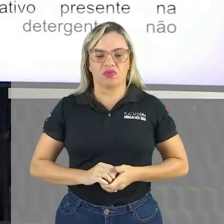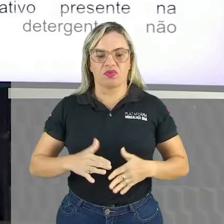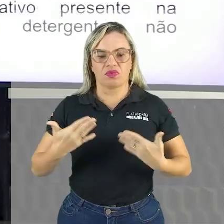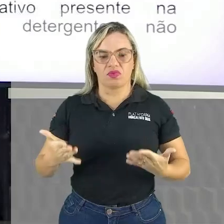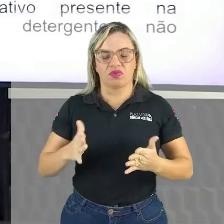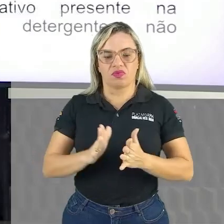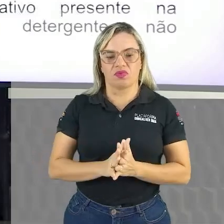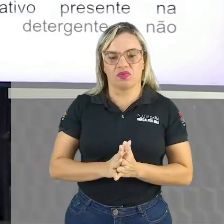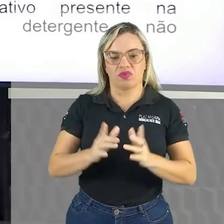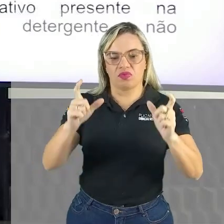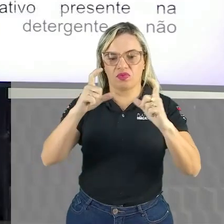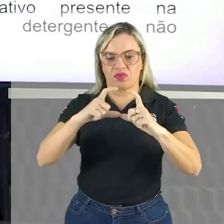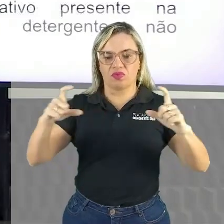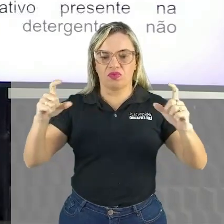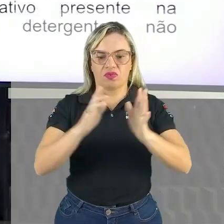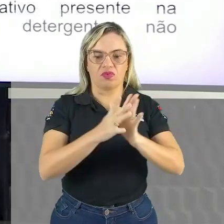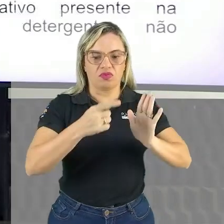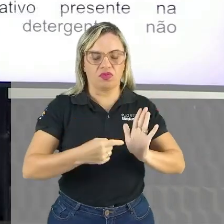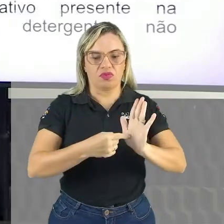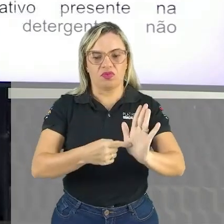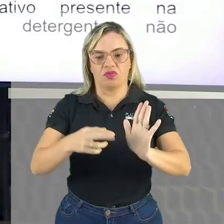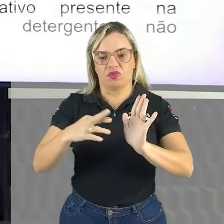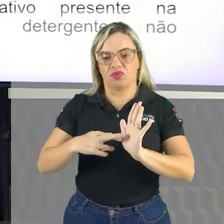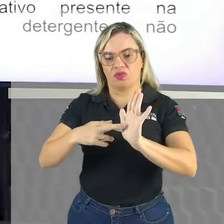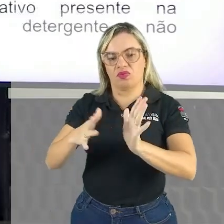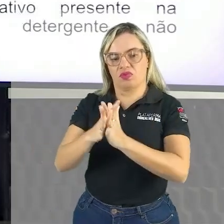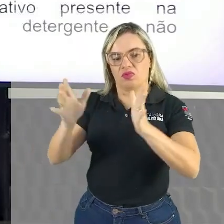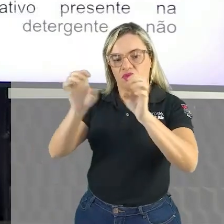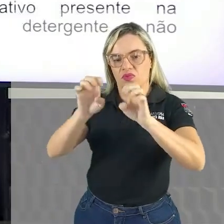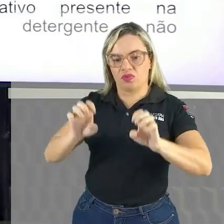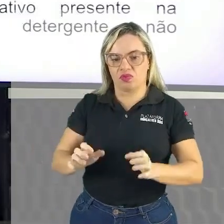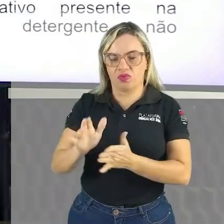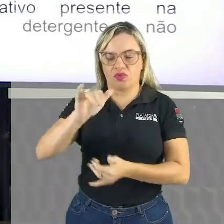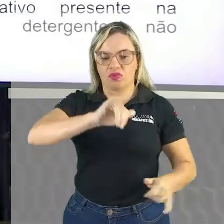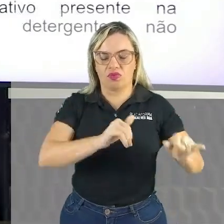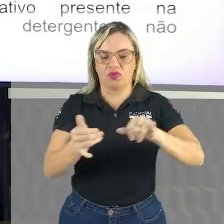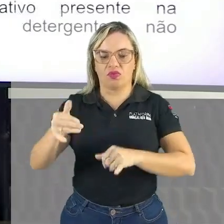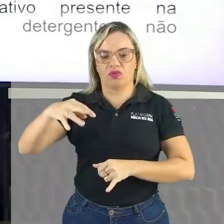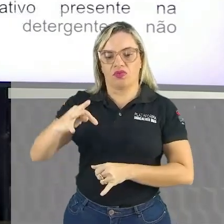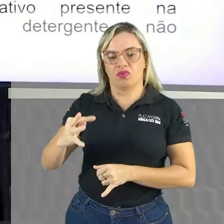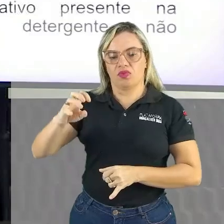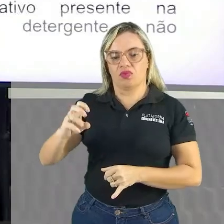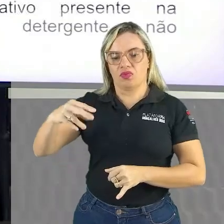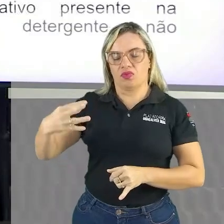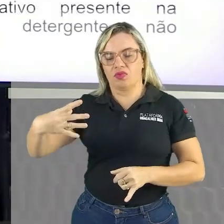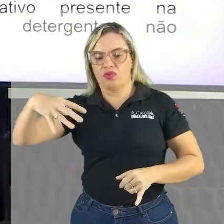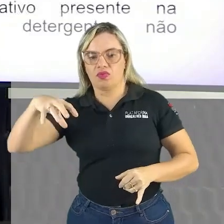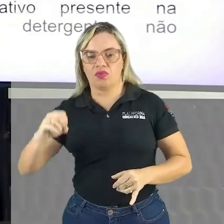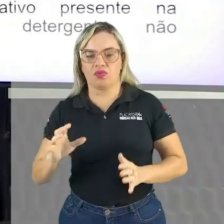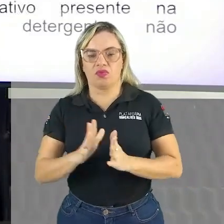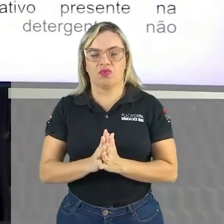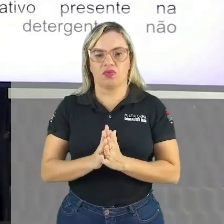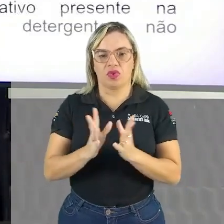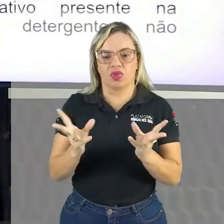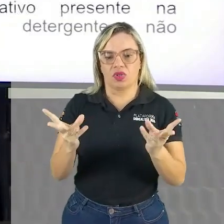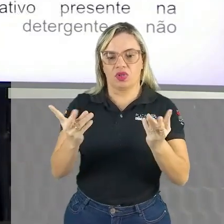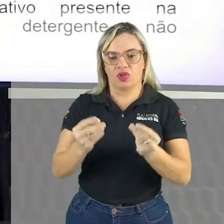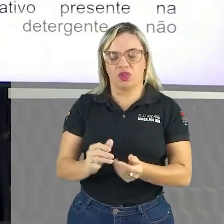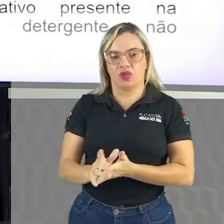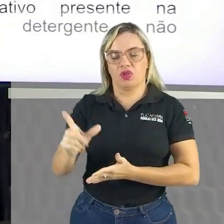A fórmula a seguir apresenta a estrutura química de um tensoativo. Tensoativo é uma substância que diminui a tensão